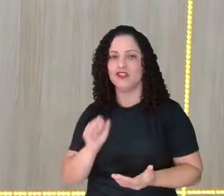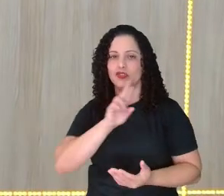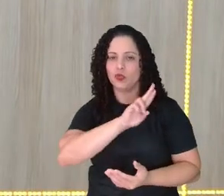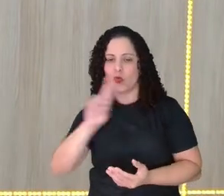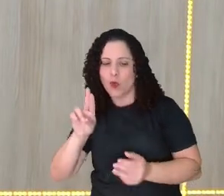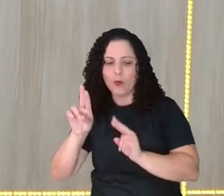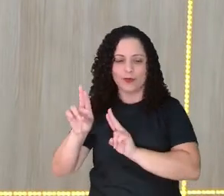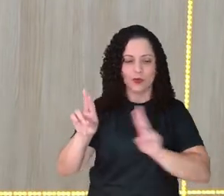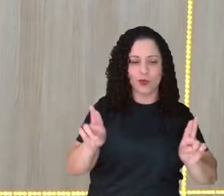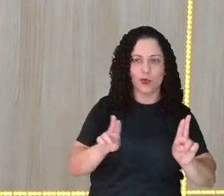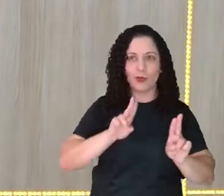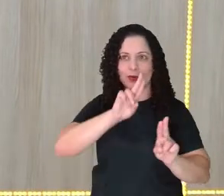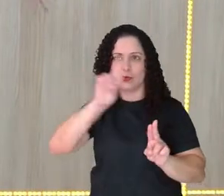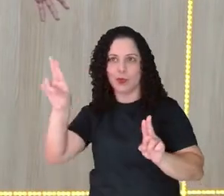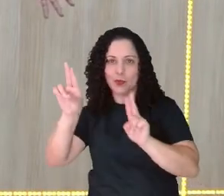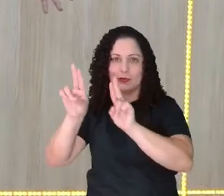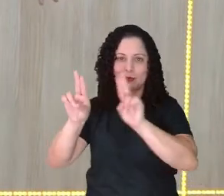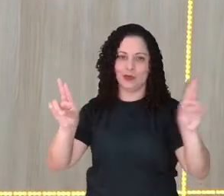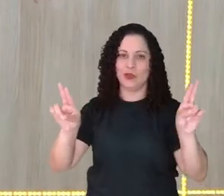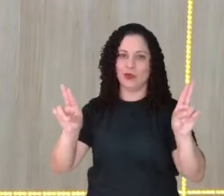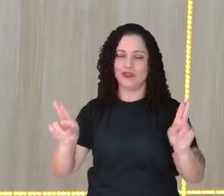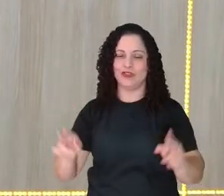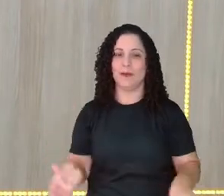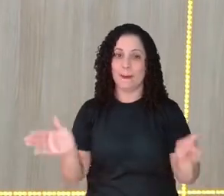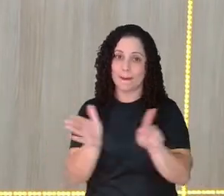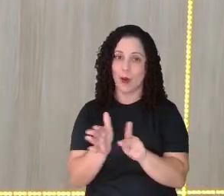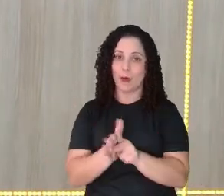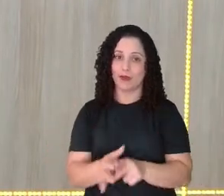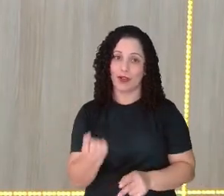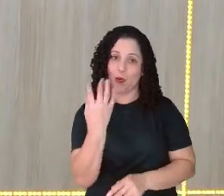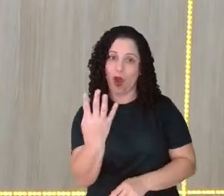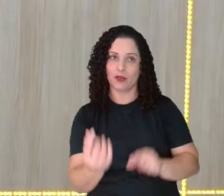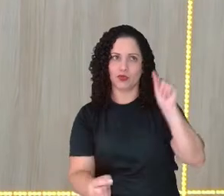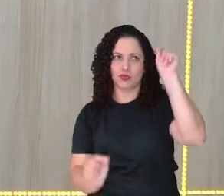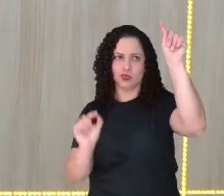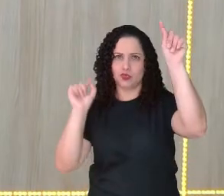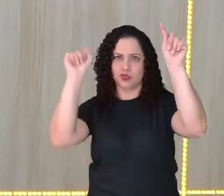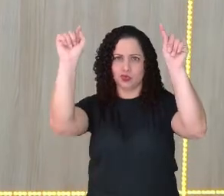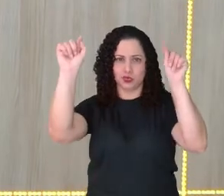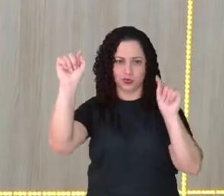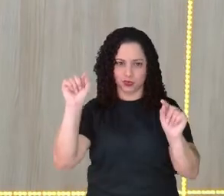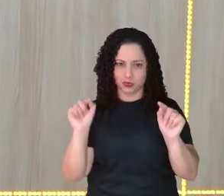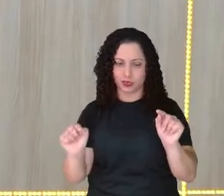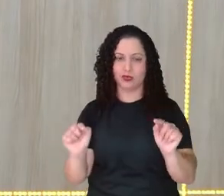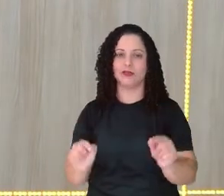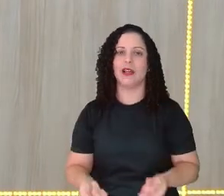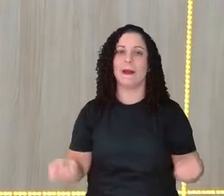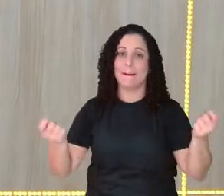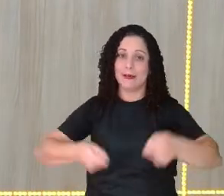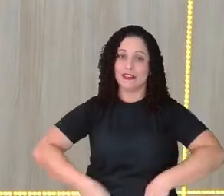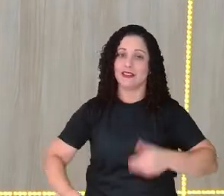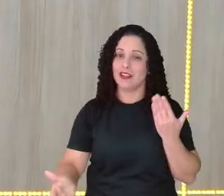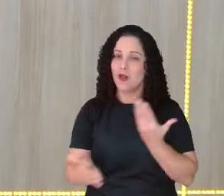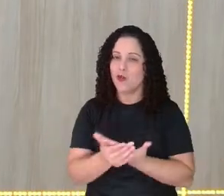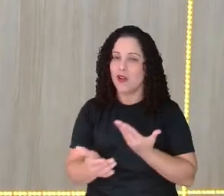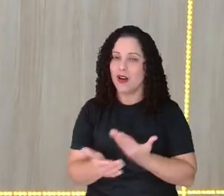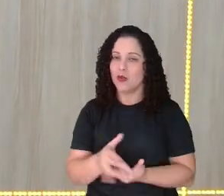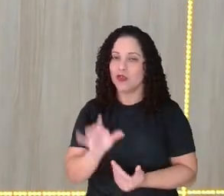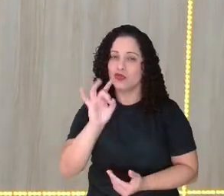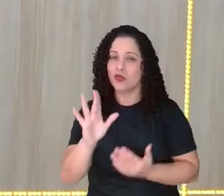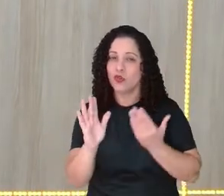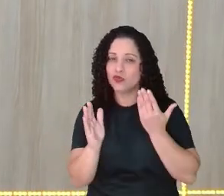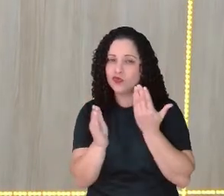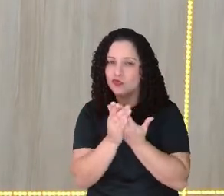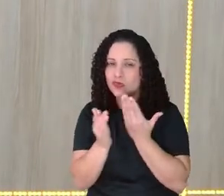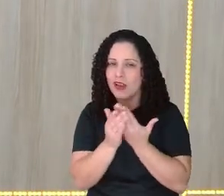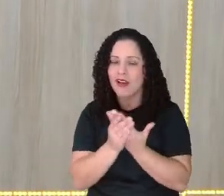Que saem aí da ramificação desse quadrilátero. Então, a gente precisa aí de uma aula apenas dos quadriláteros